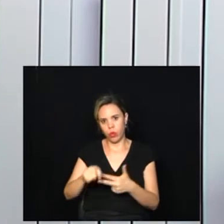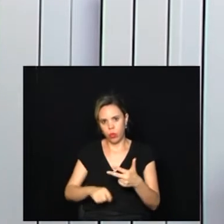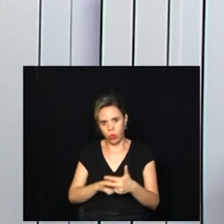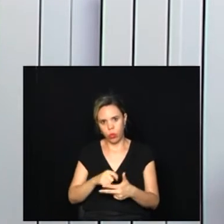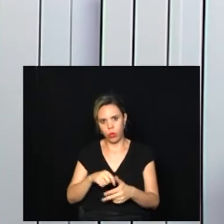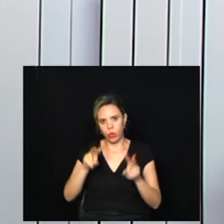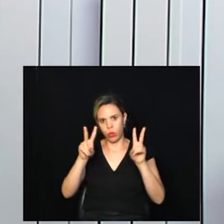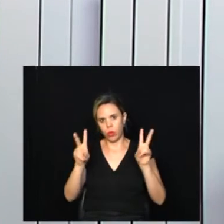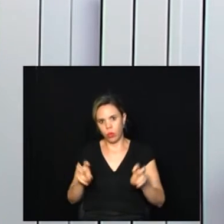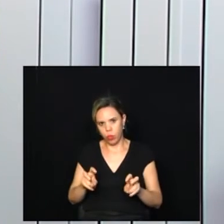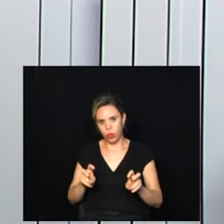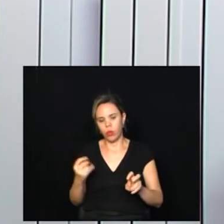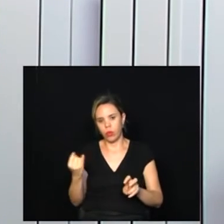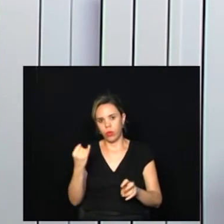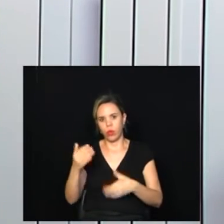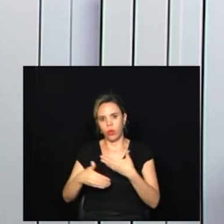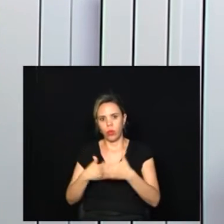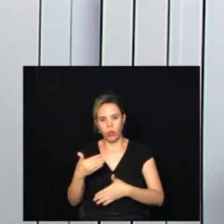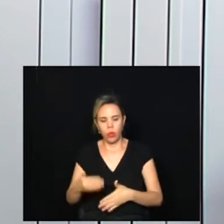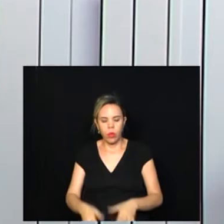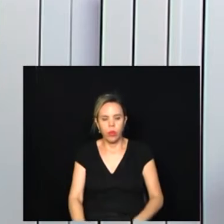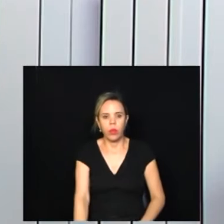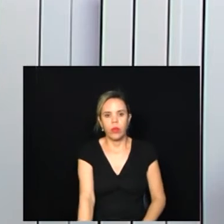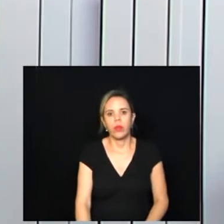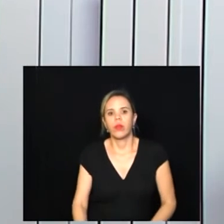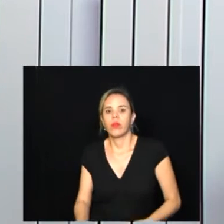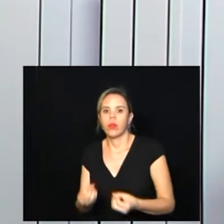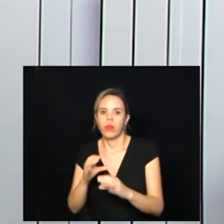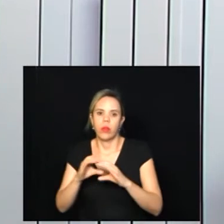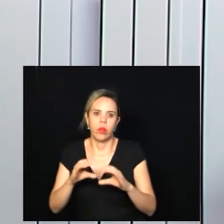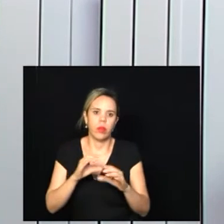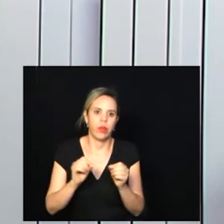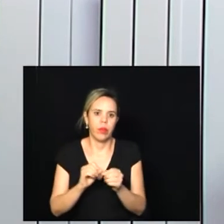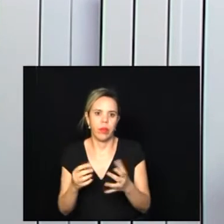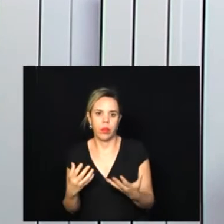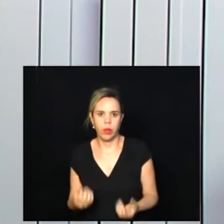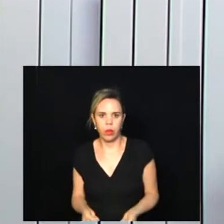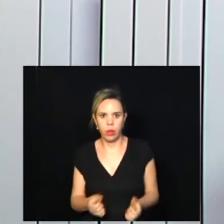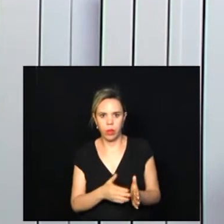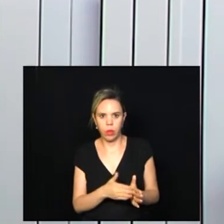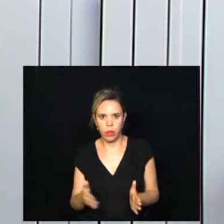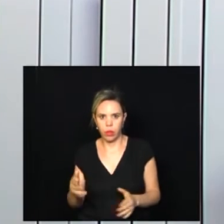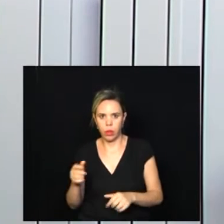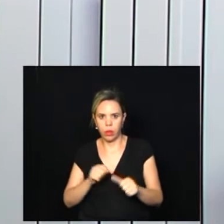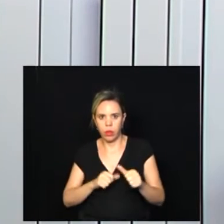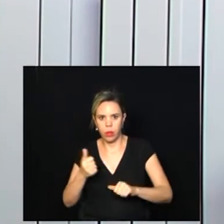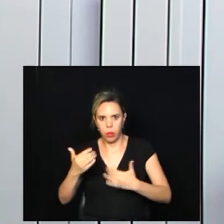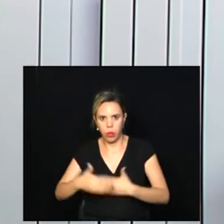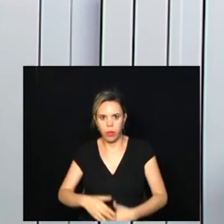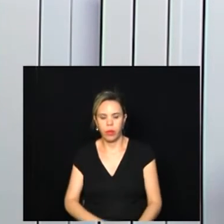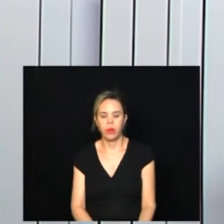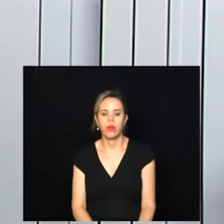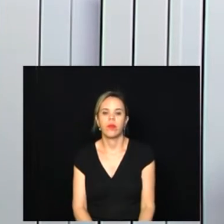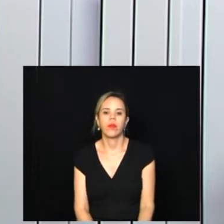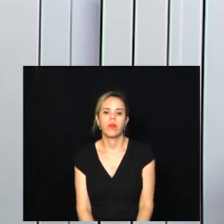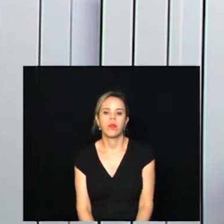os assuntos mais recorrentes e a abordagem que deve ser adotada para o exame deste ano.